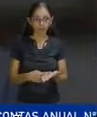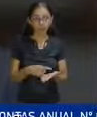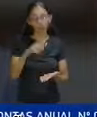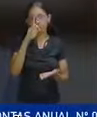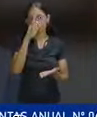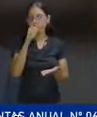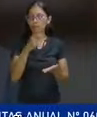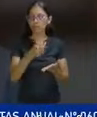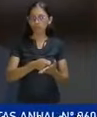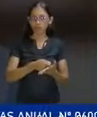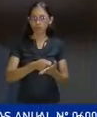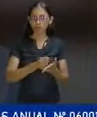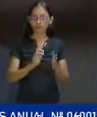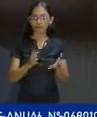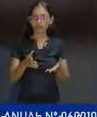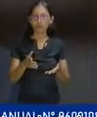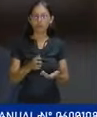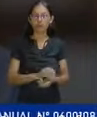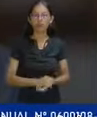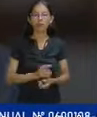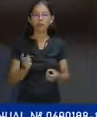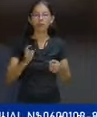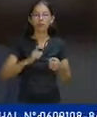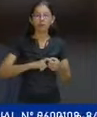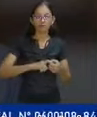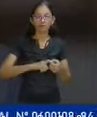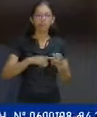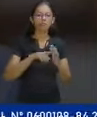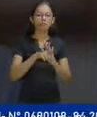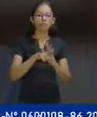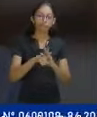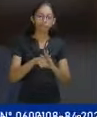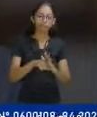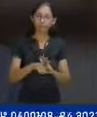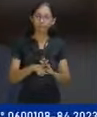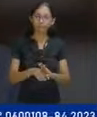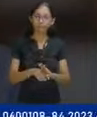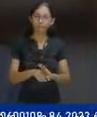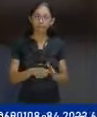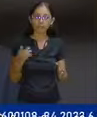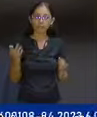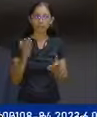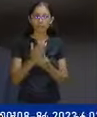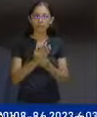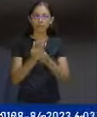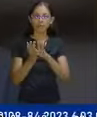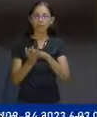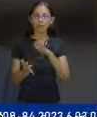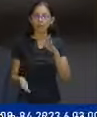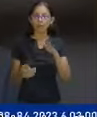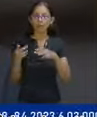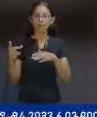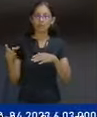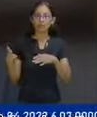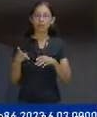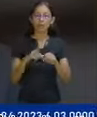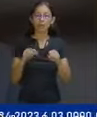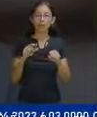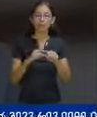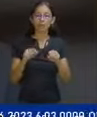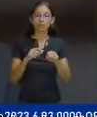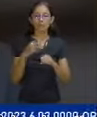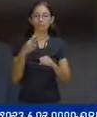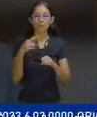Superior, foi determinado o retorno desses na juíza Paola Santos, né, para que fosse realizada a análise da regularidade dos gastos à luz do artigo